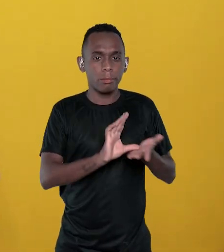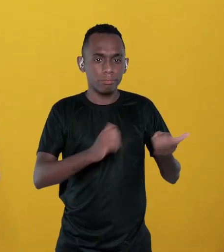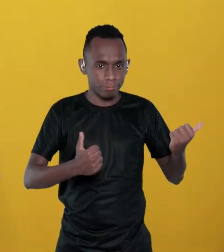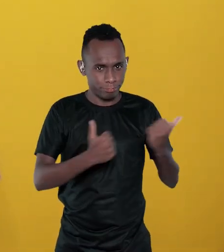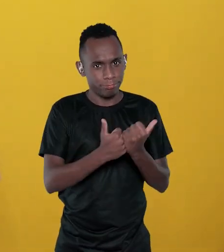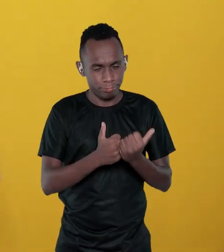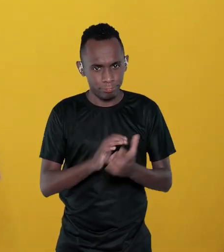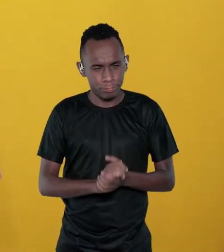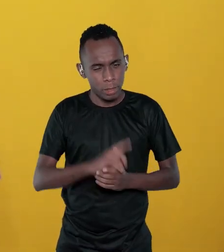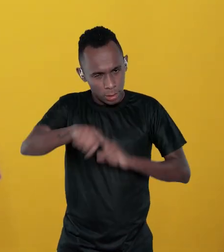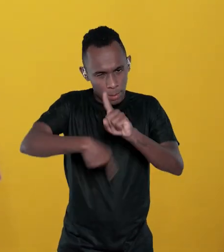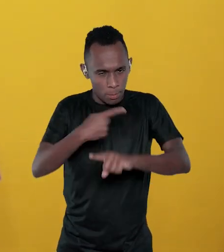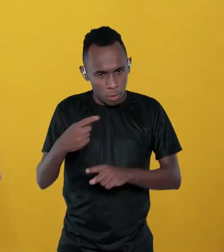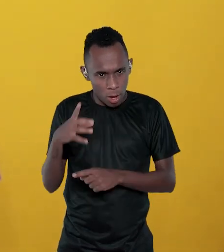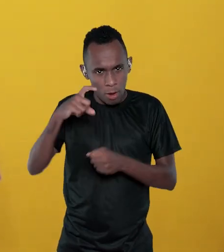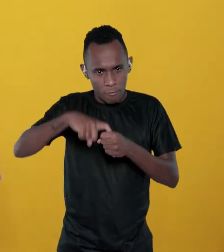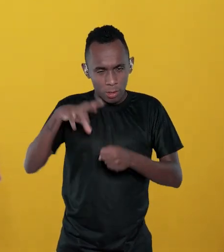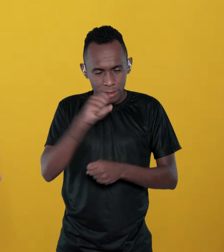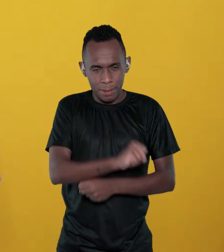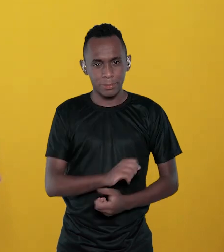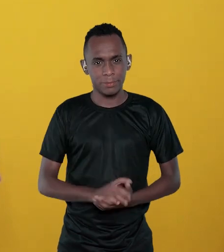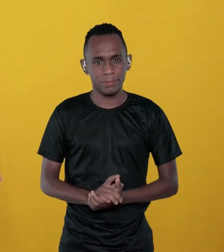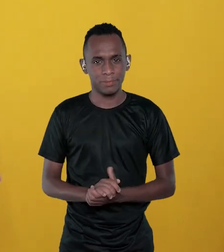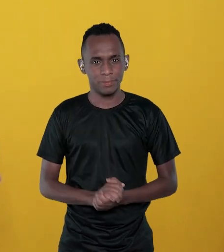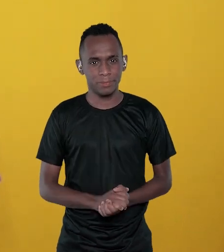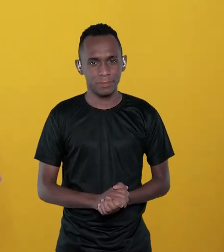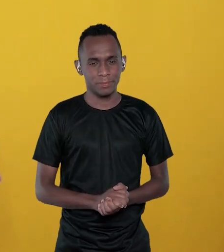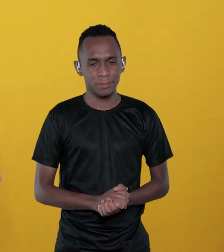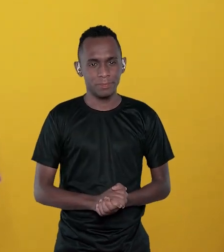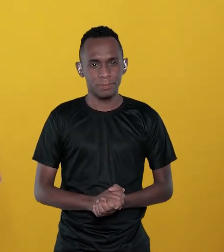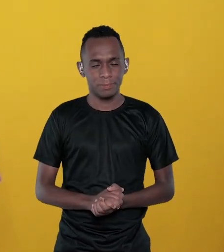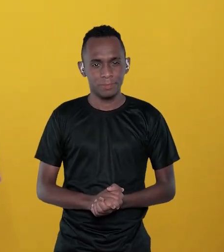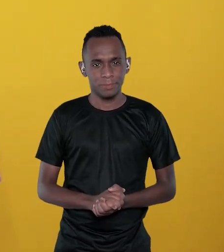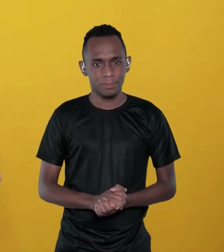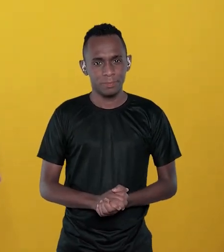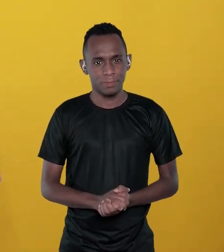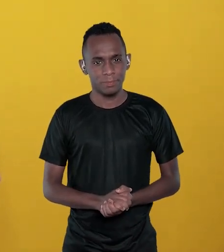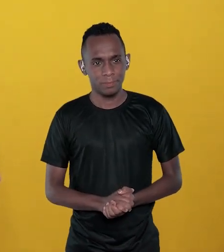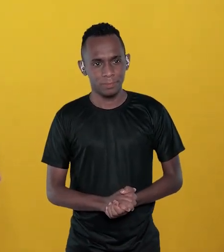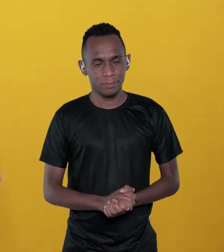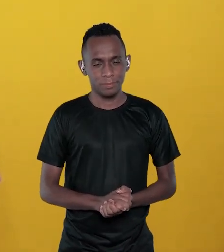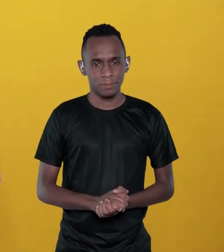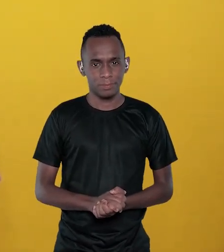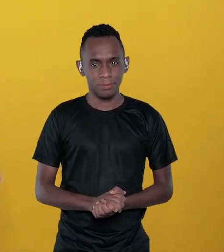nossa patrocinadora. E a gente volta num minuto. Ok.